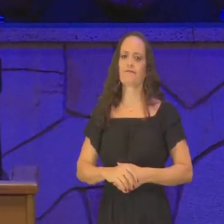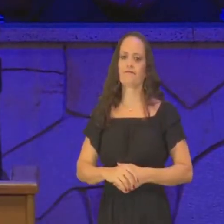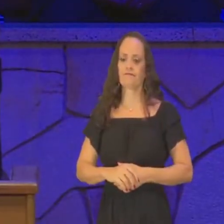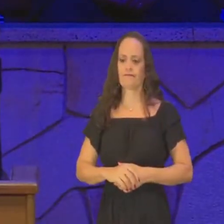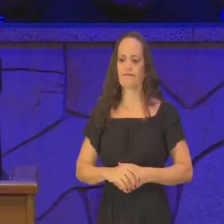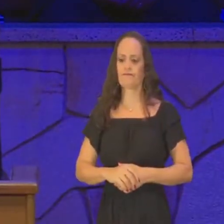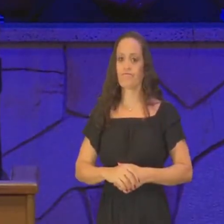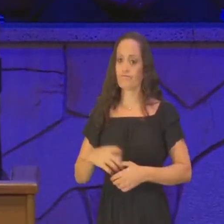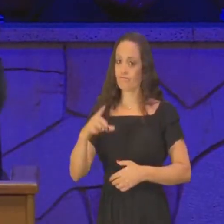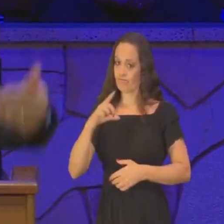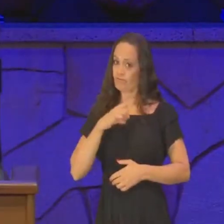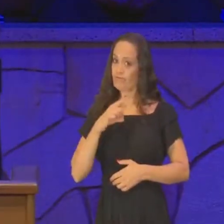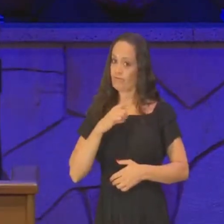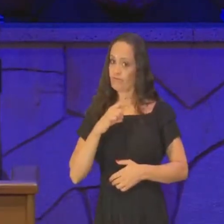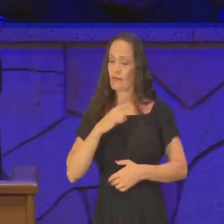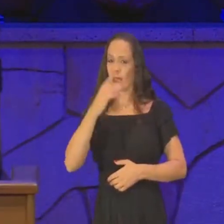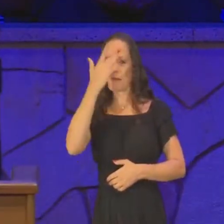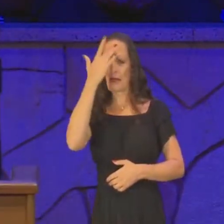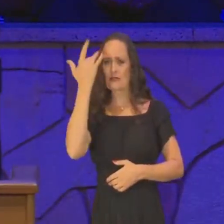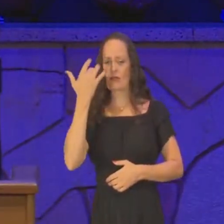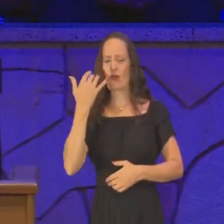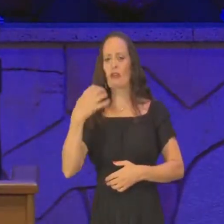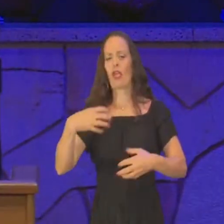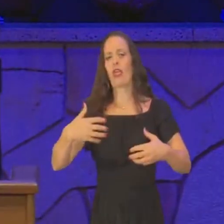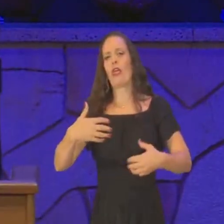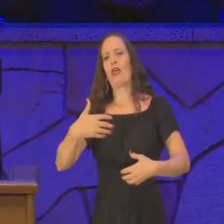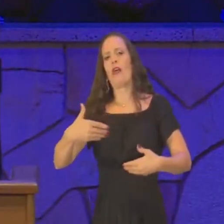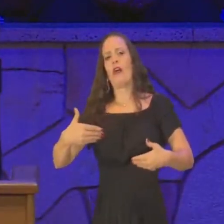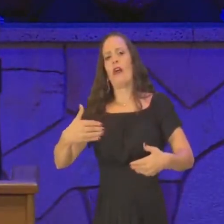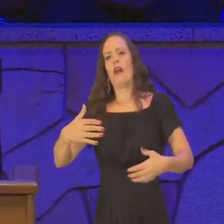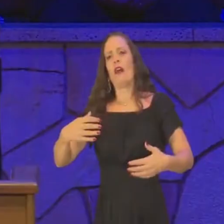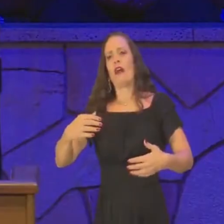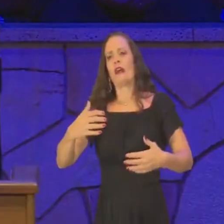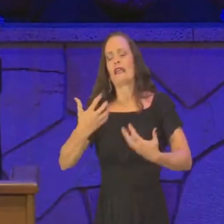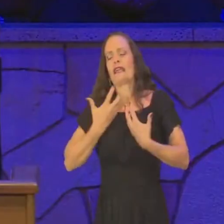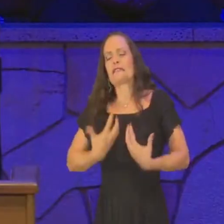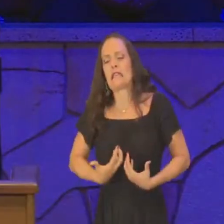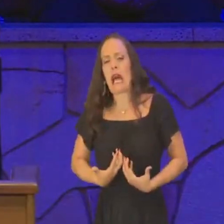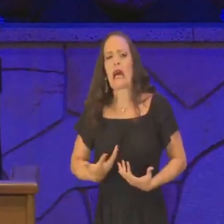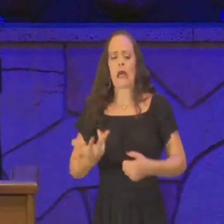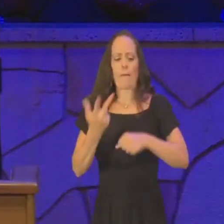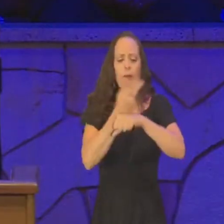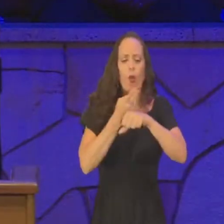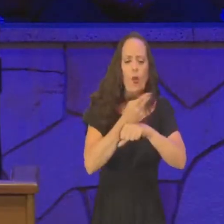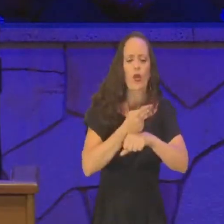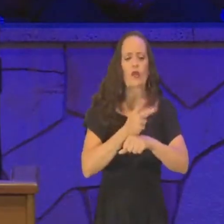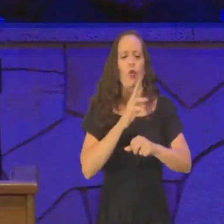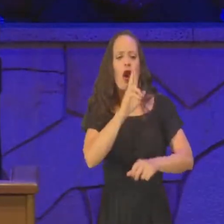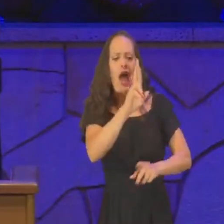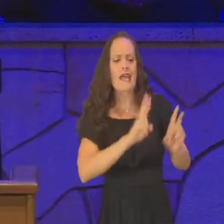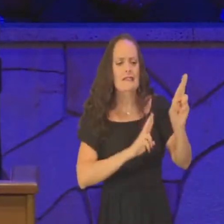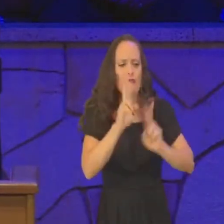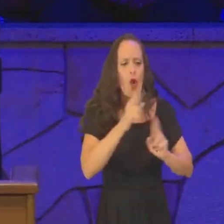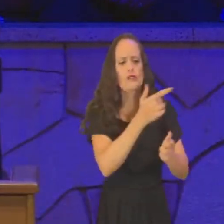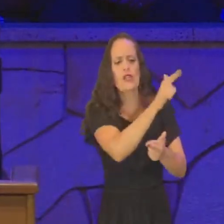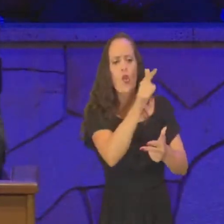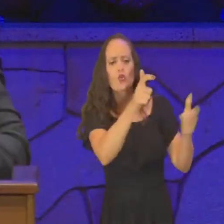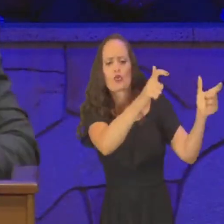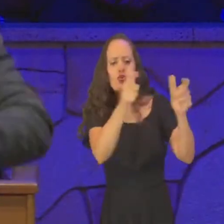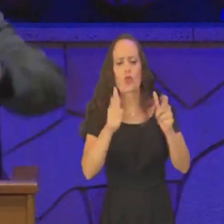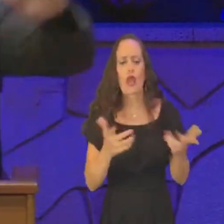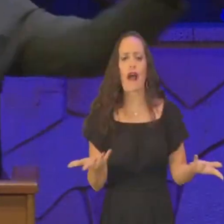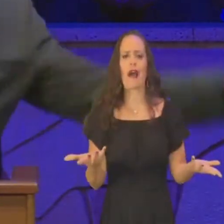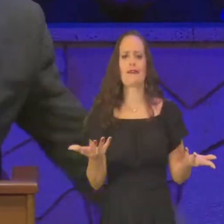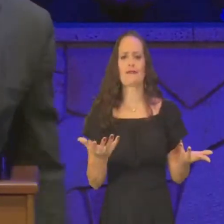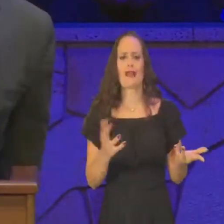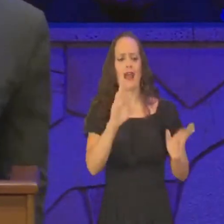Há pessoas que estão se desgastando, procurando resposta em outros lugares. Não há resposta em outro lugar, não